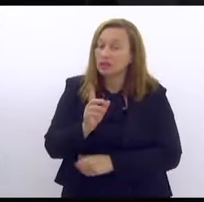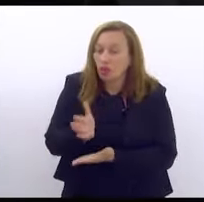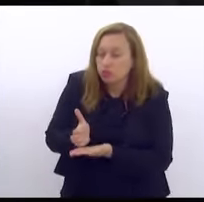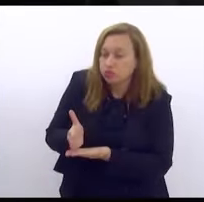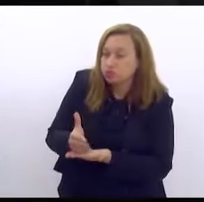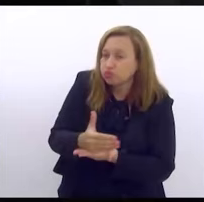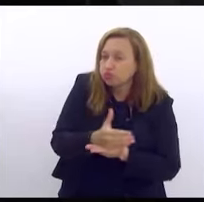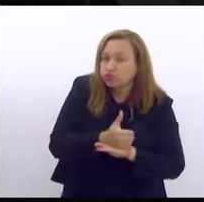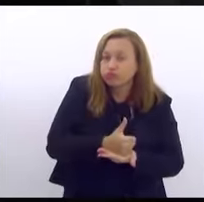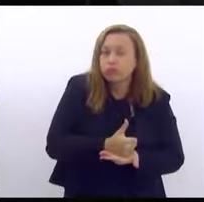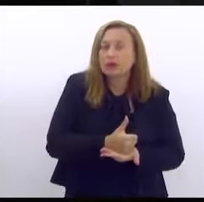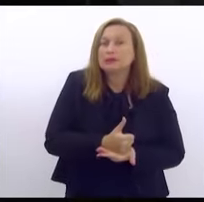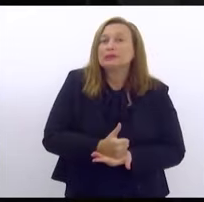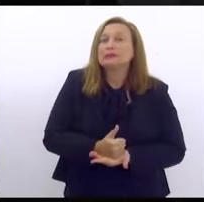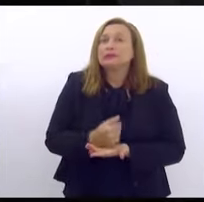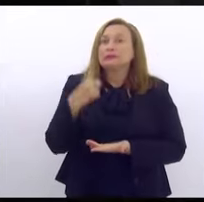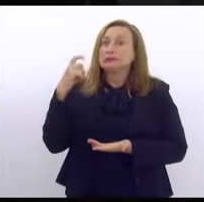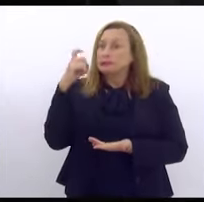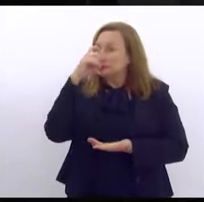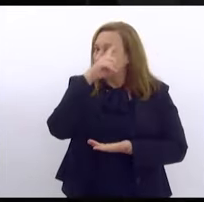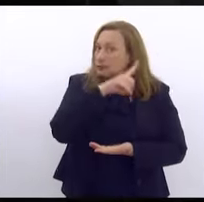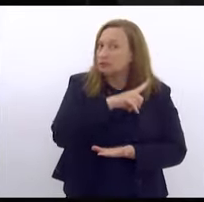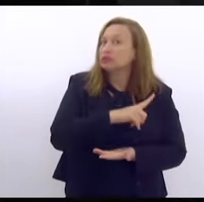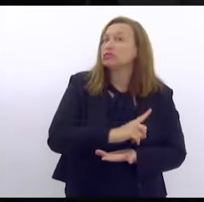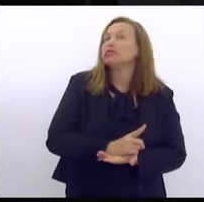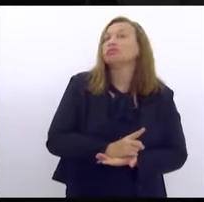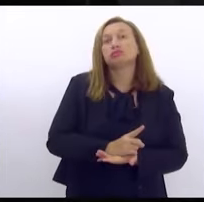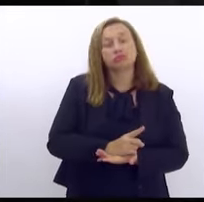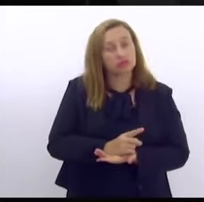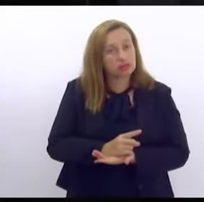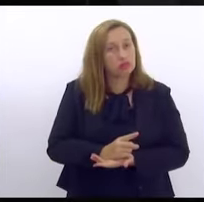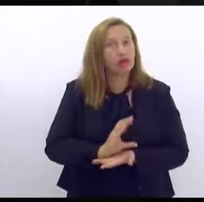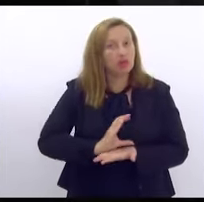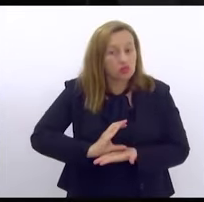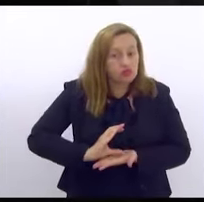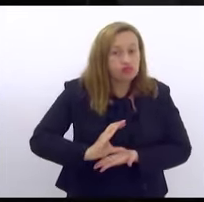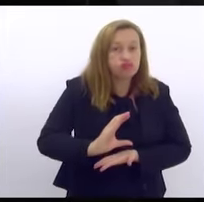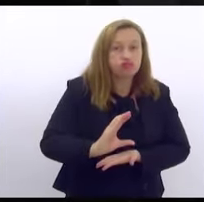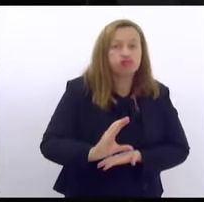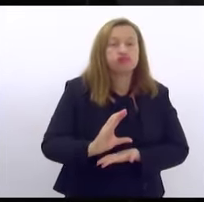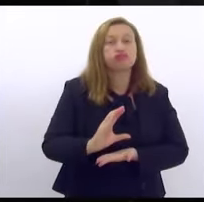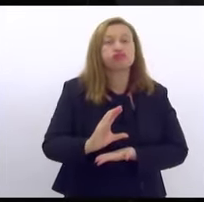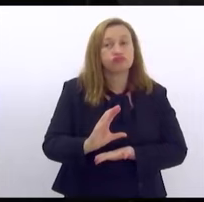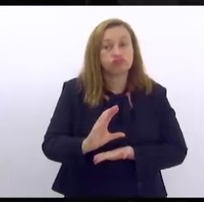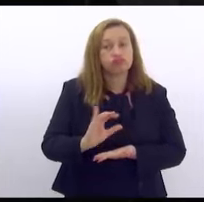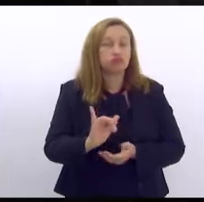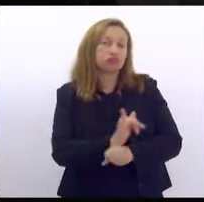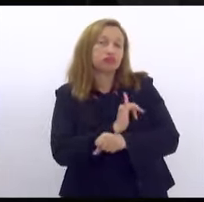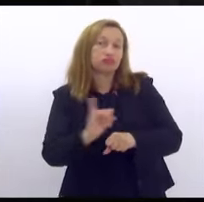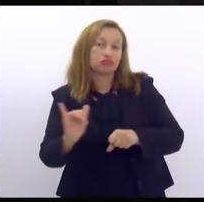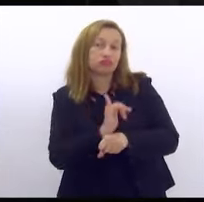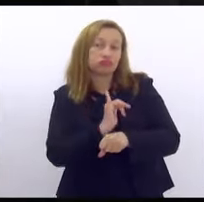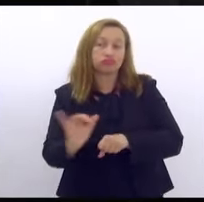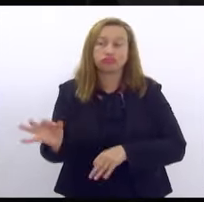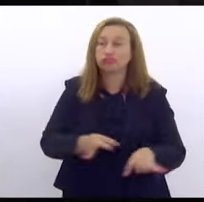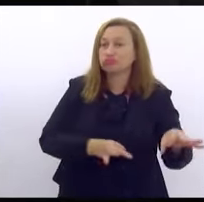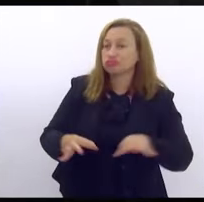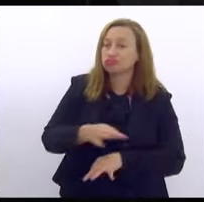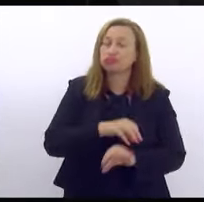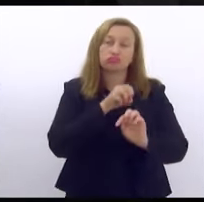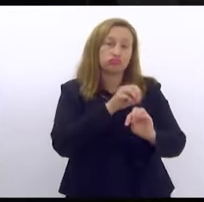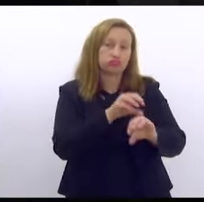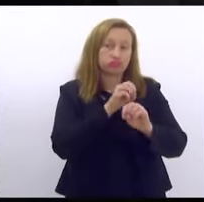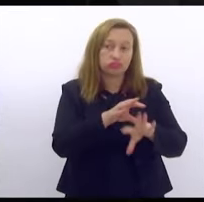a gente vai ter dificuldade de aportar recursos para orçamentos estratégicos como